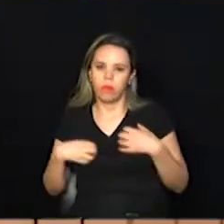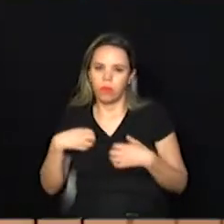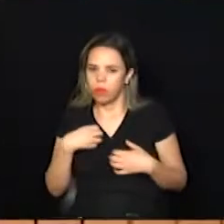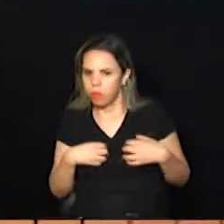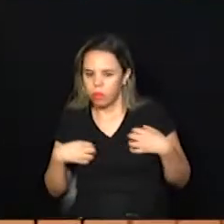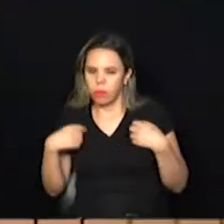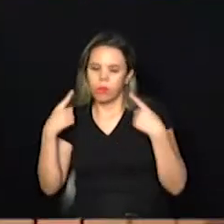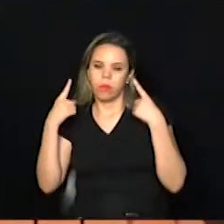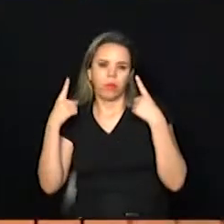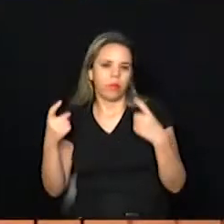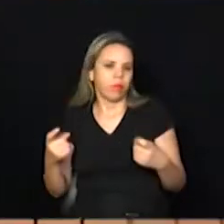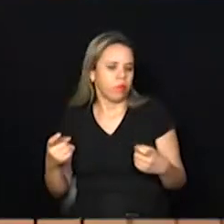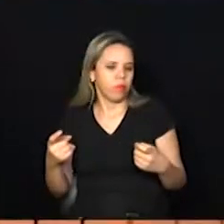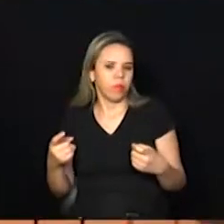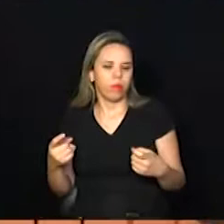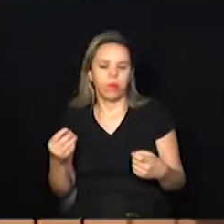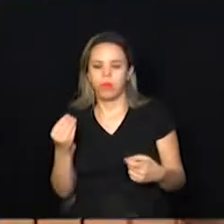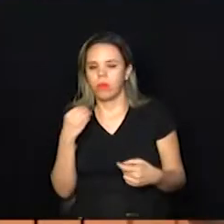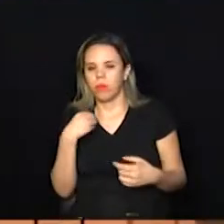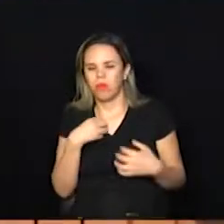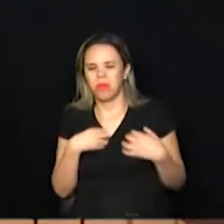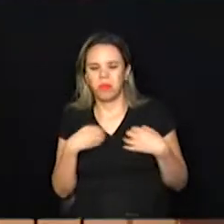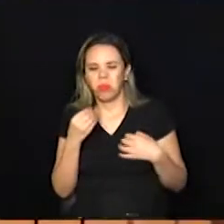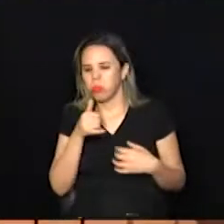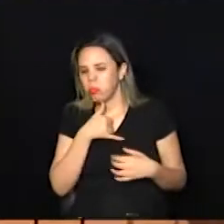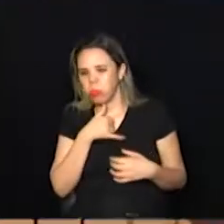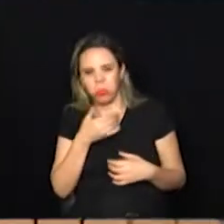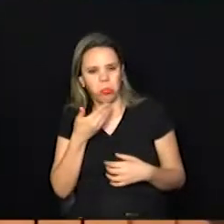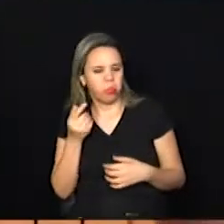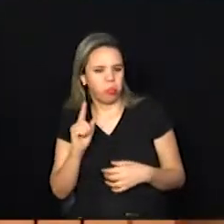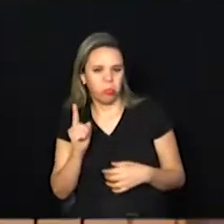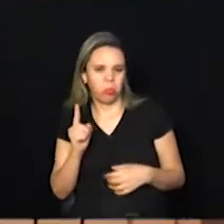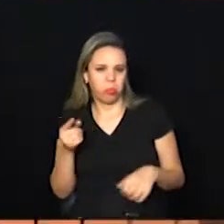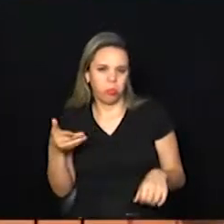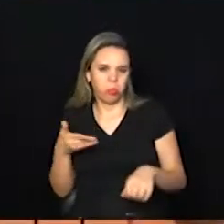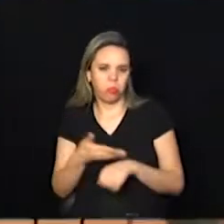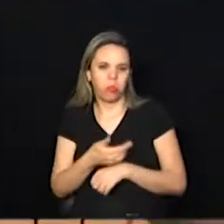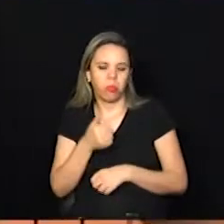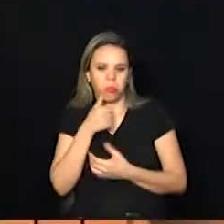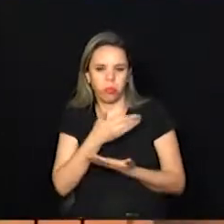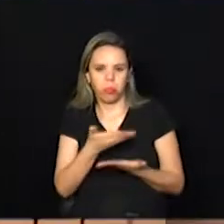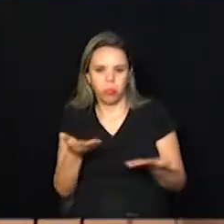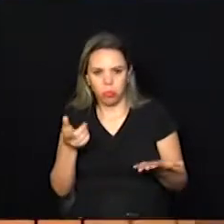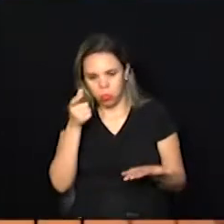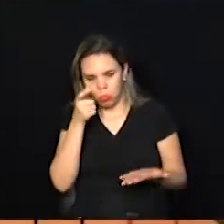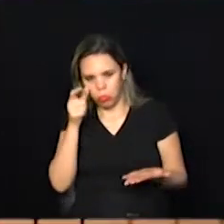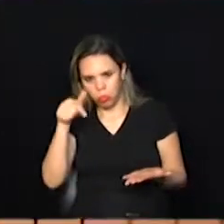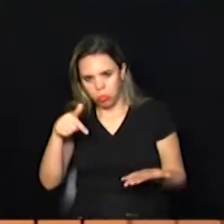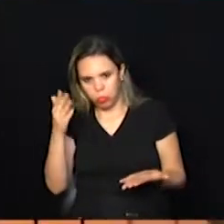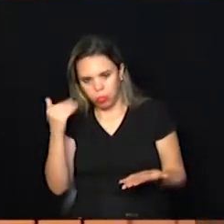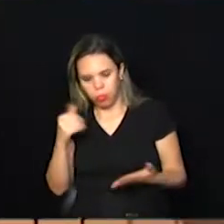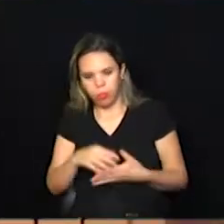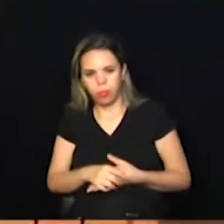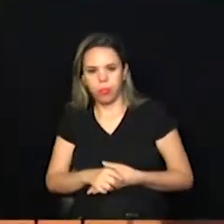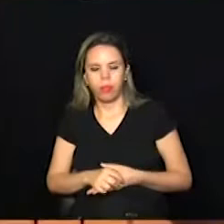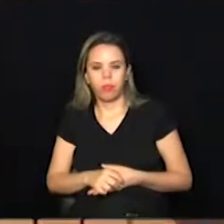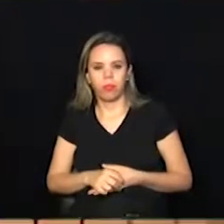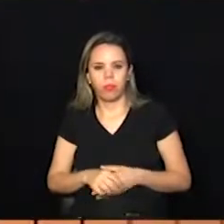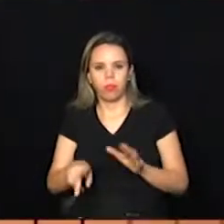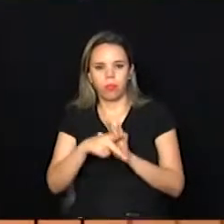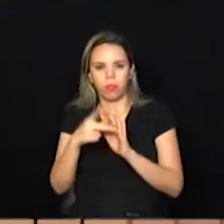de violência, que está numa situação de fragilidade, não é fácil acessar, muitas mulheres que estão nos assistindo aqui sabem, e a